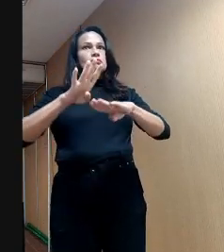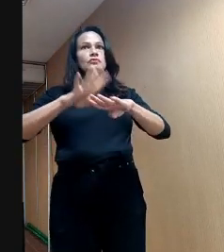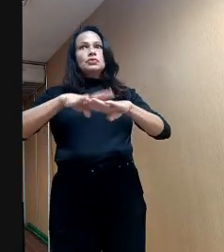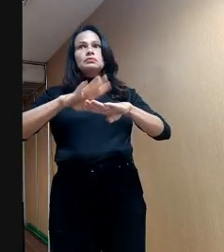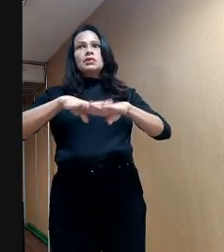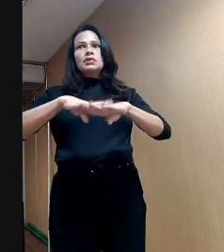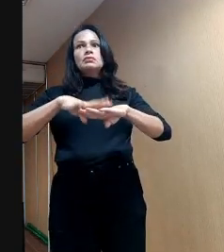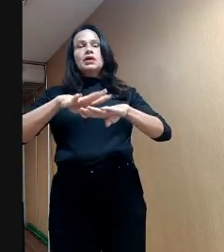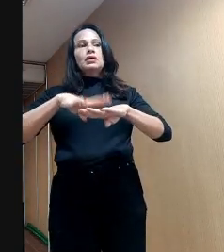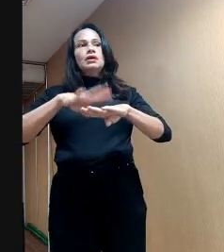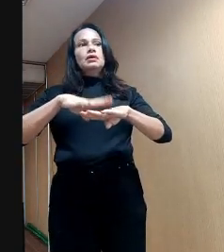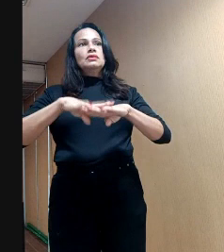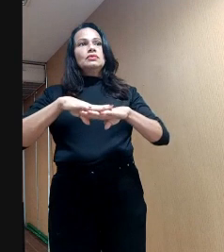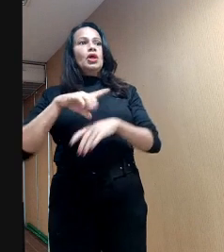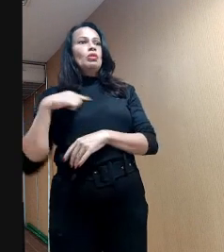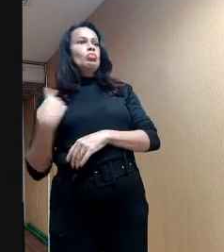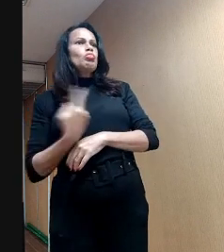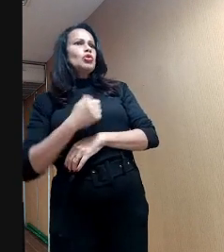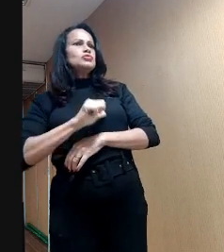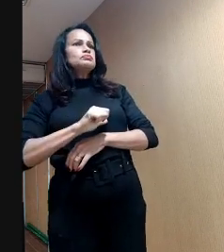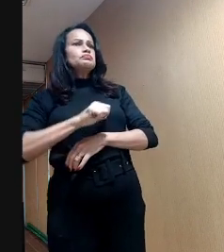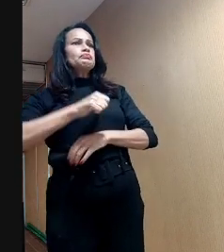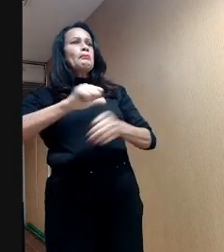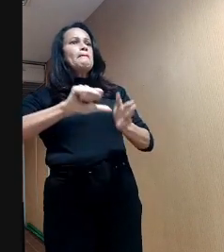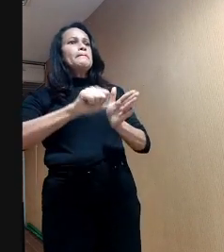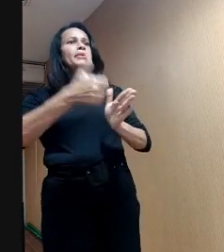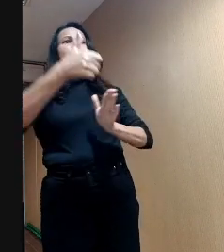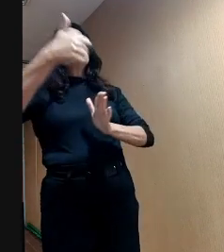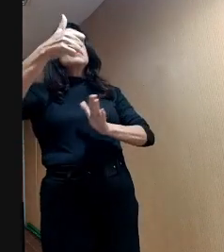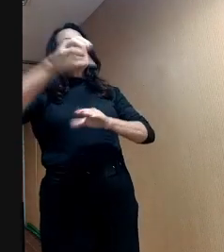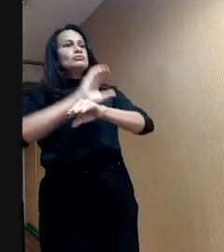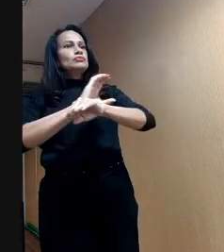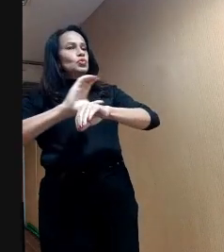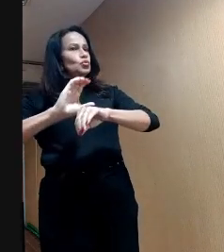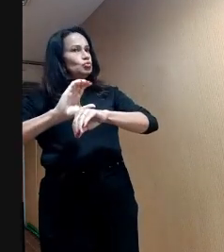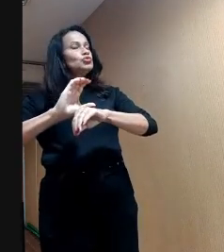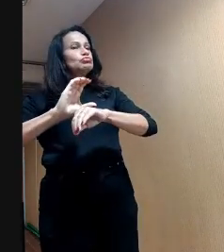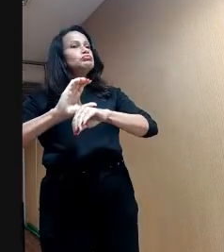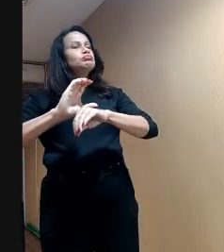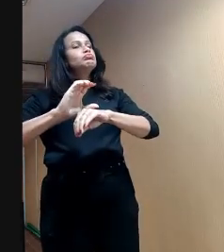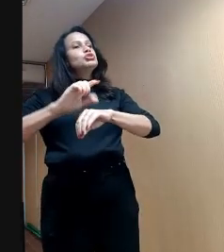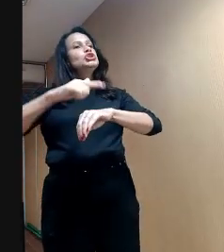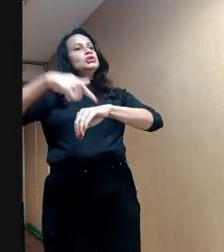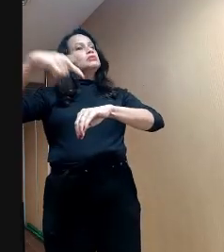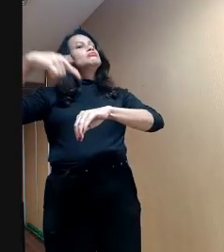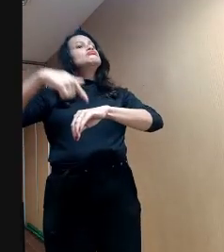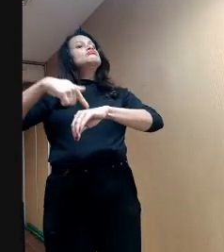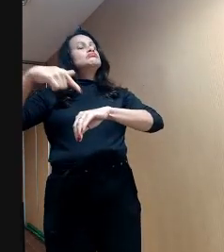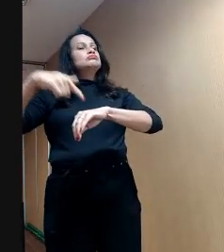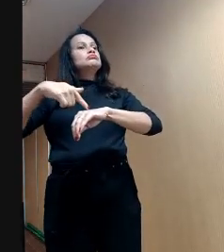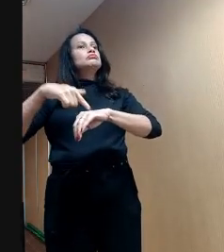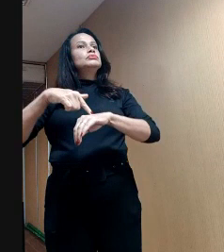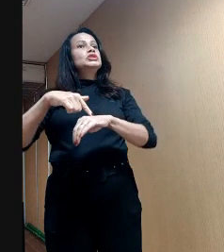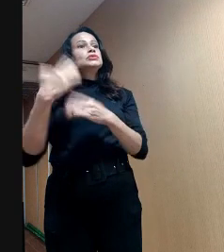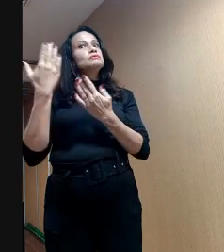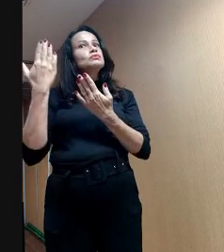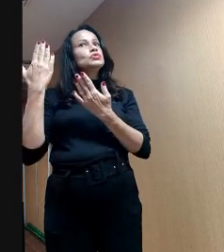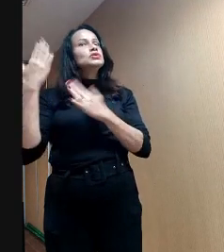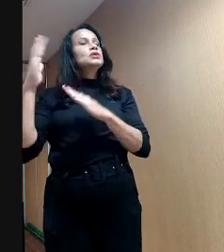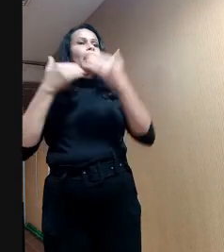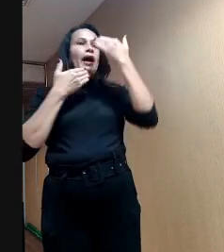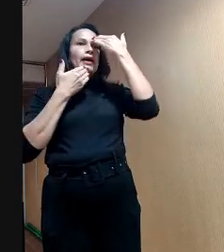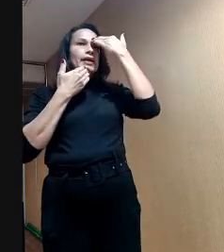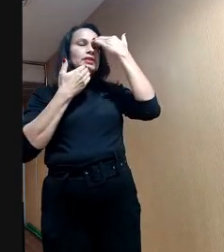matemática é o nosso primeiro curso de graduação. Então, nós saudamos, agradecemos e louvamos ao